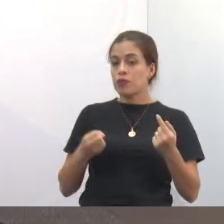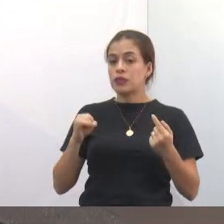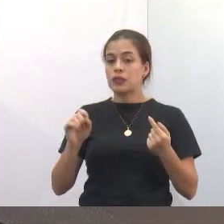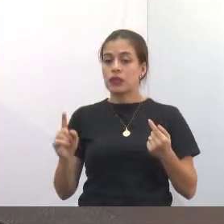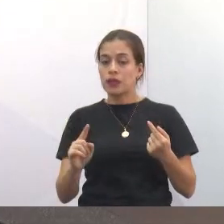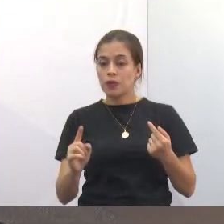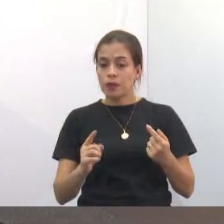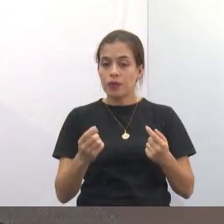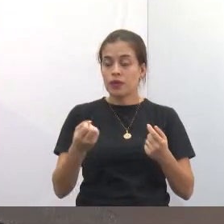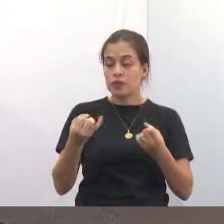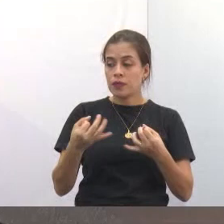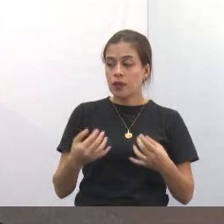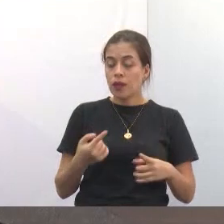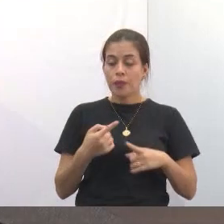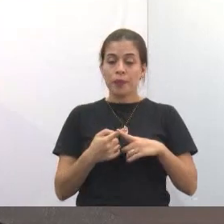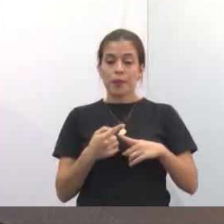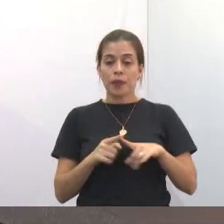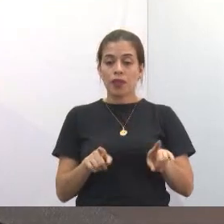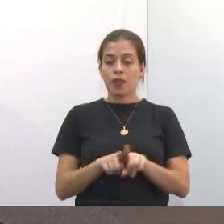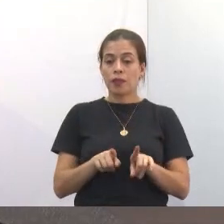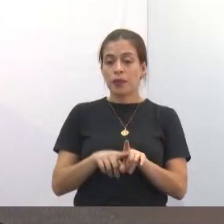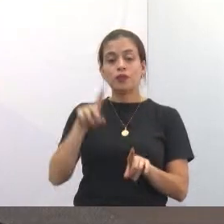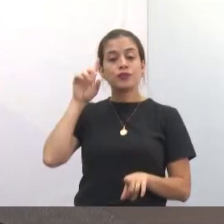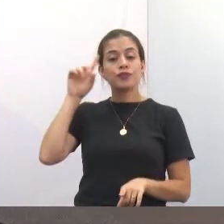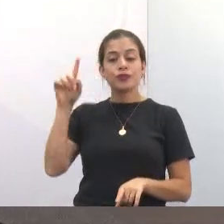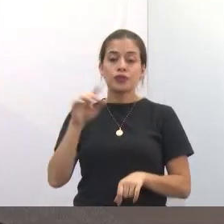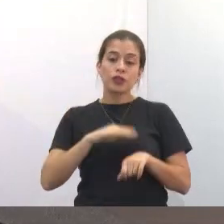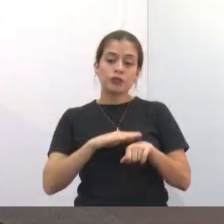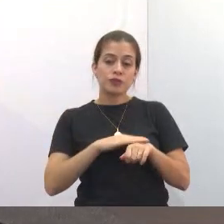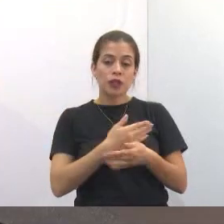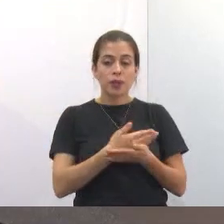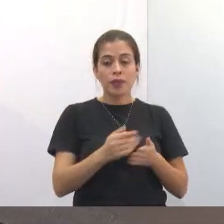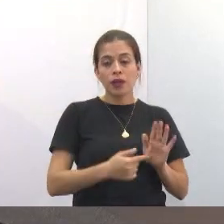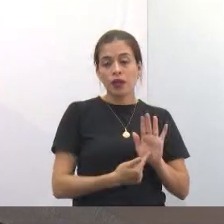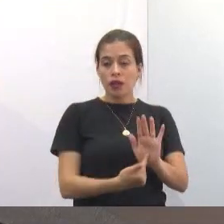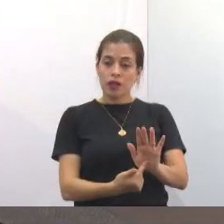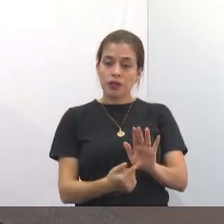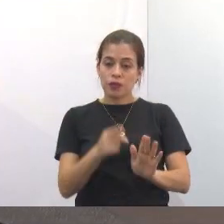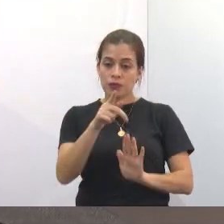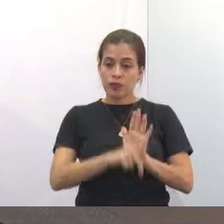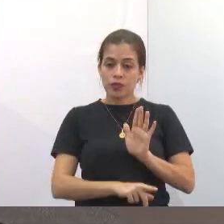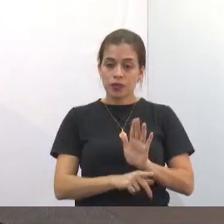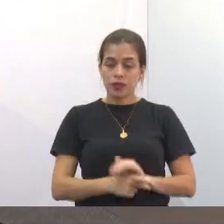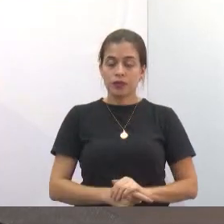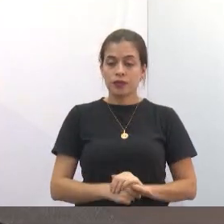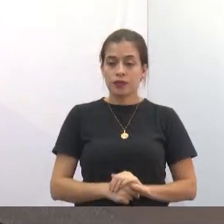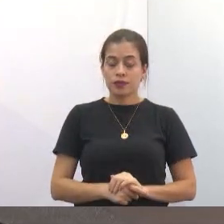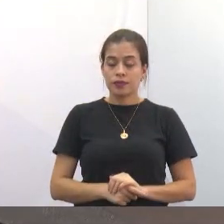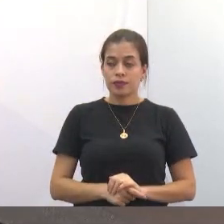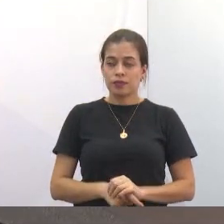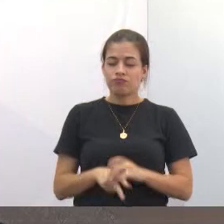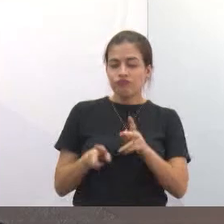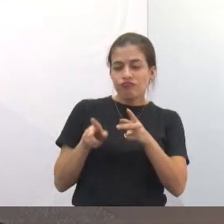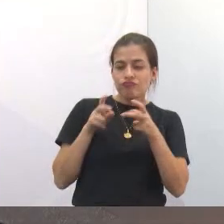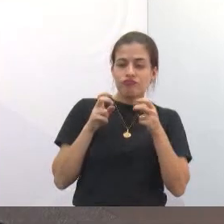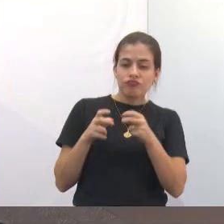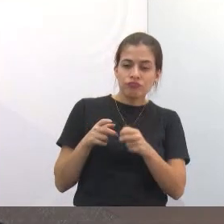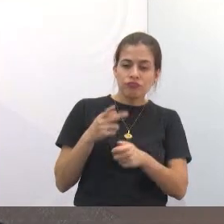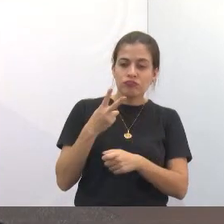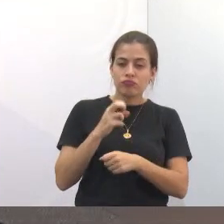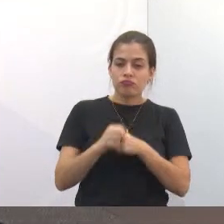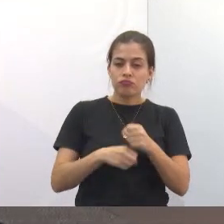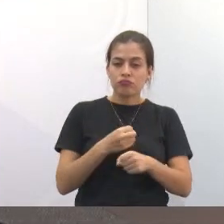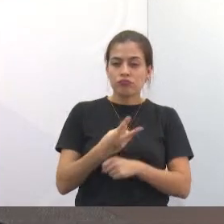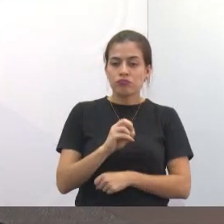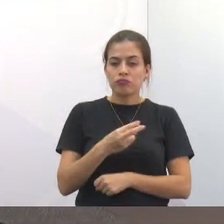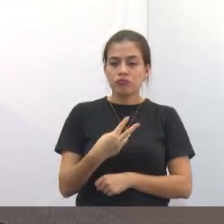como efetivar a data, execução e apresentação de tal projeto, tendo em vista que, em 2023,